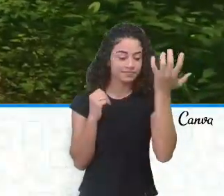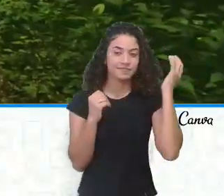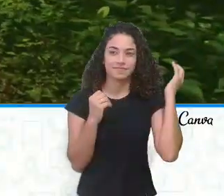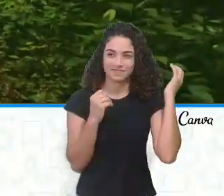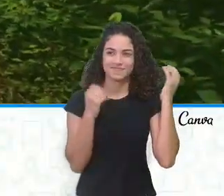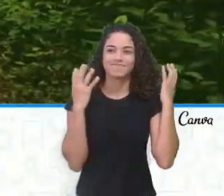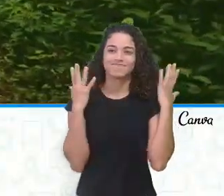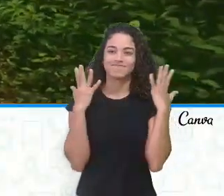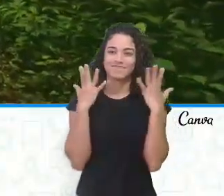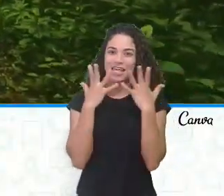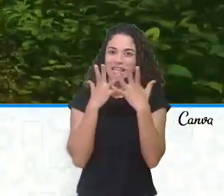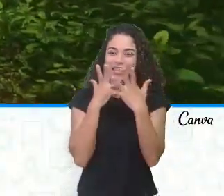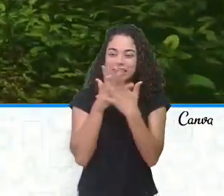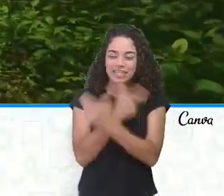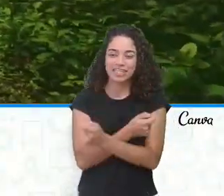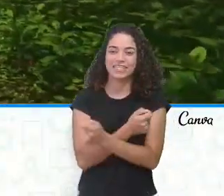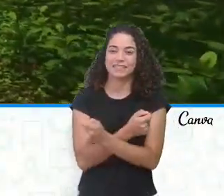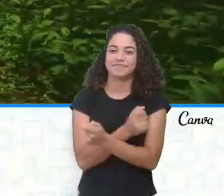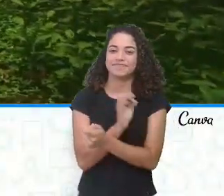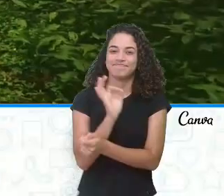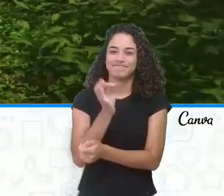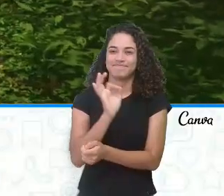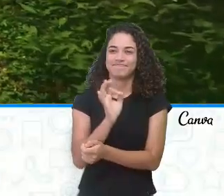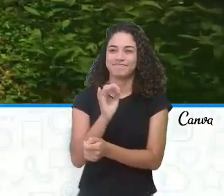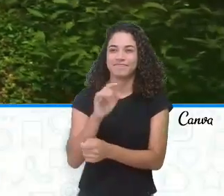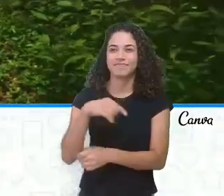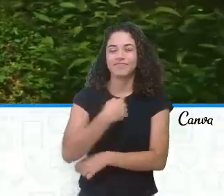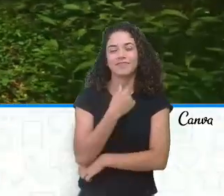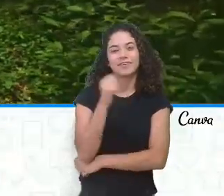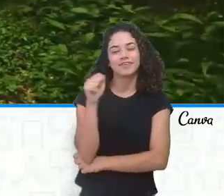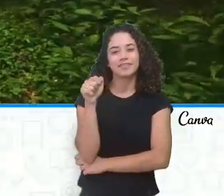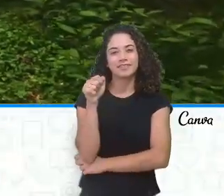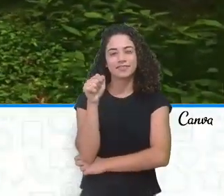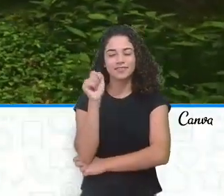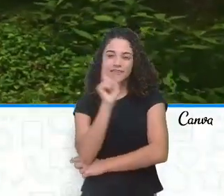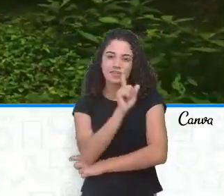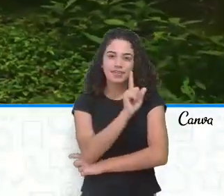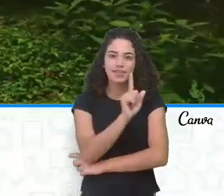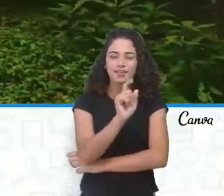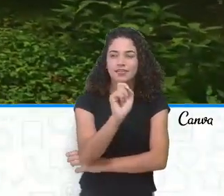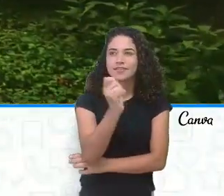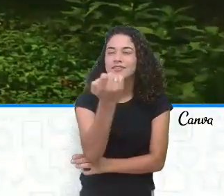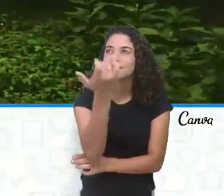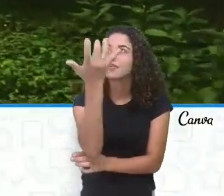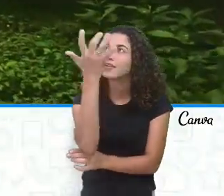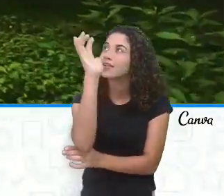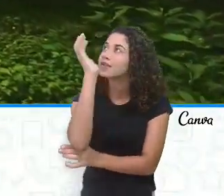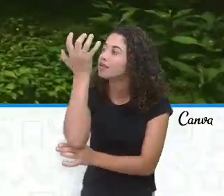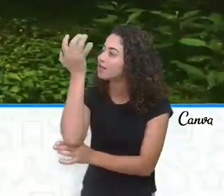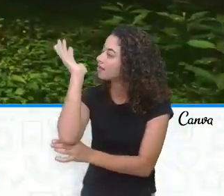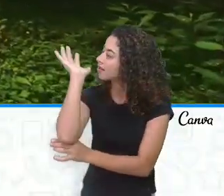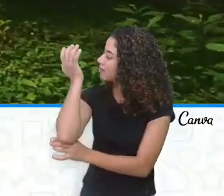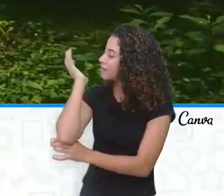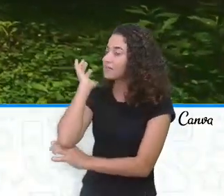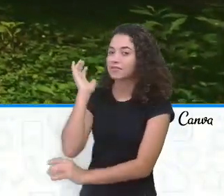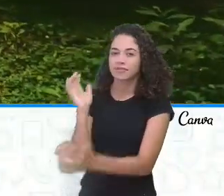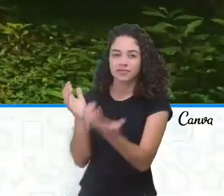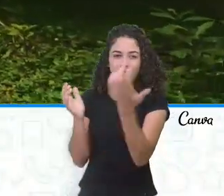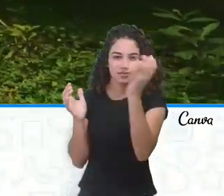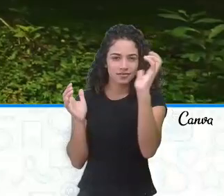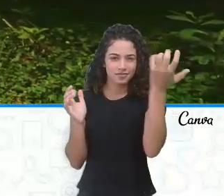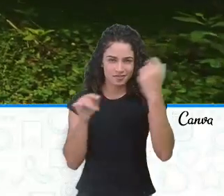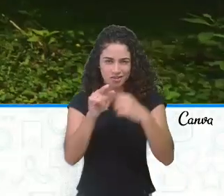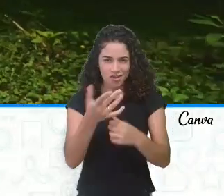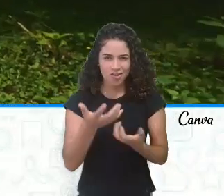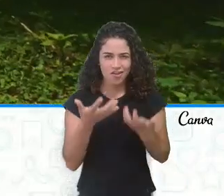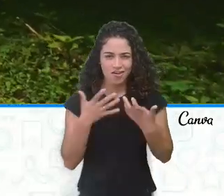mais linda essa, a gente tá entrando aí numa mata, né? Vê que coisa legal. Quem é que gosta de fazer